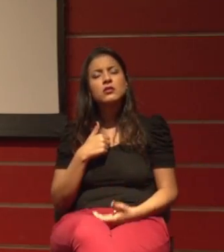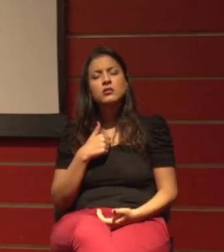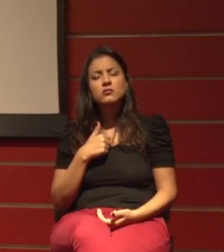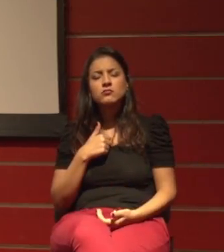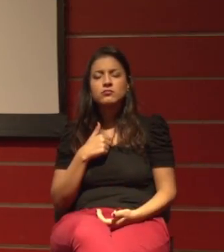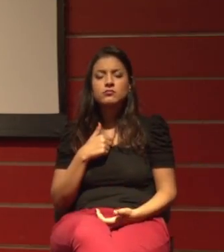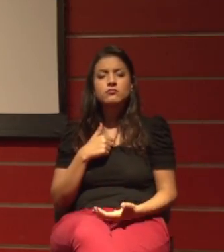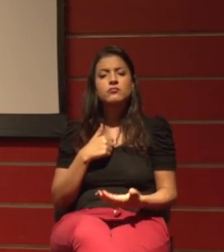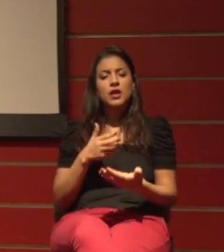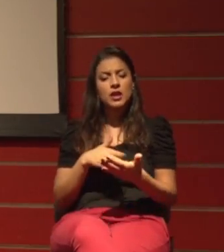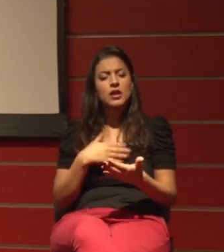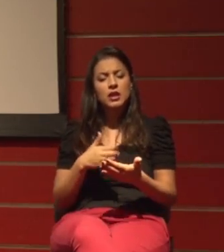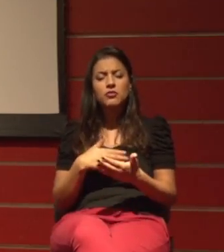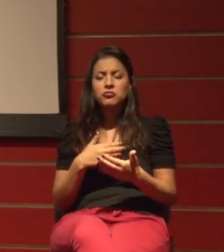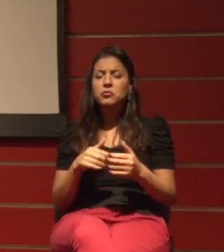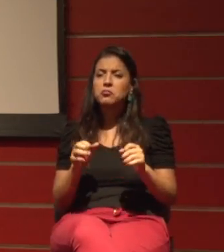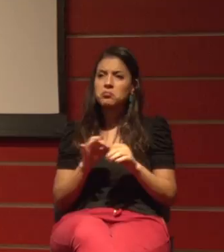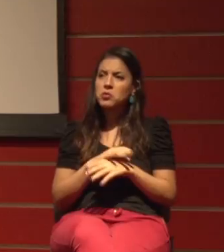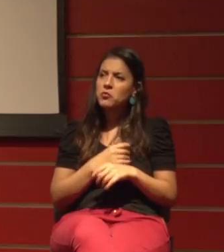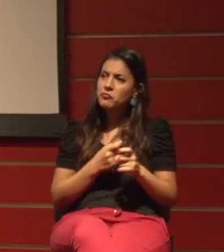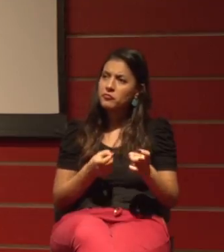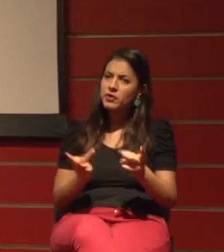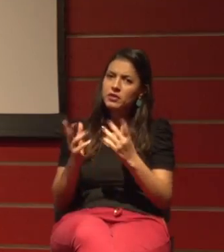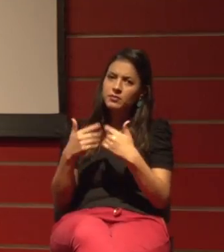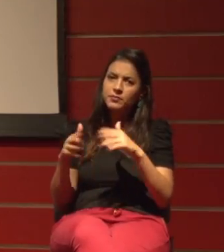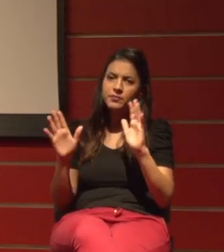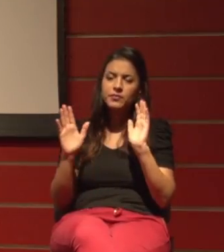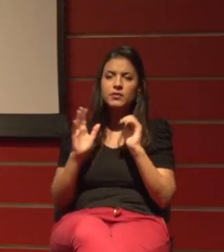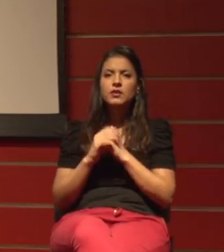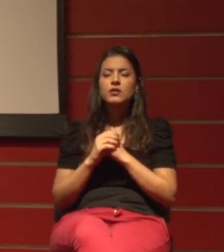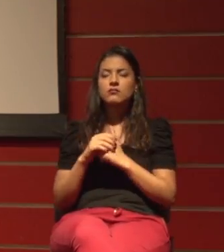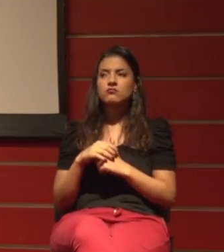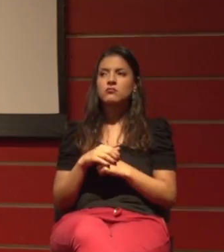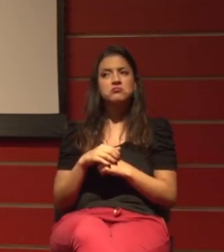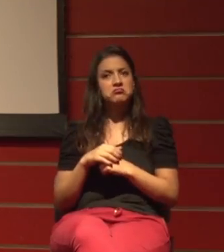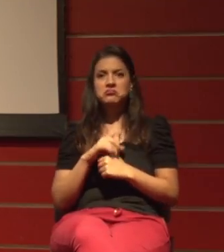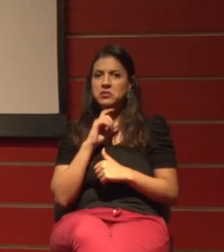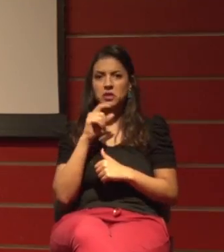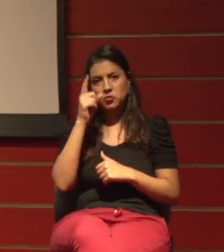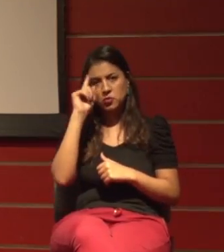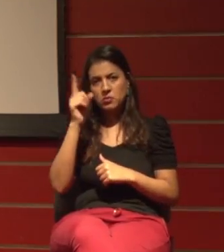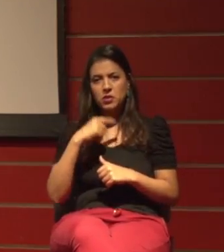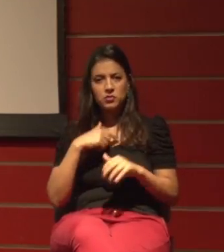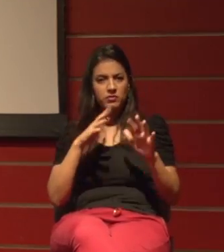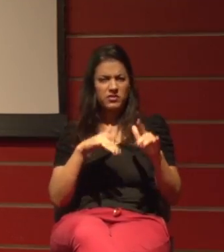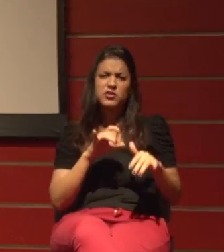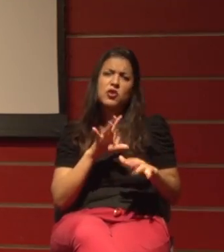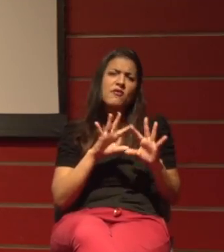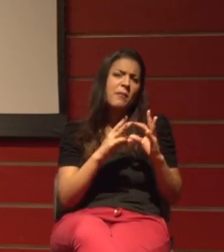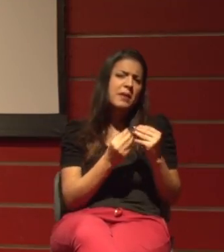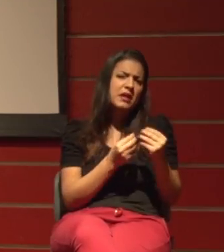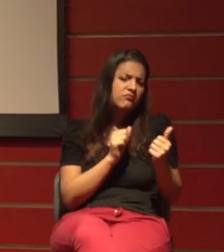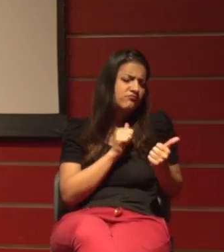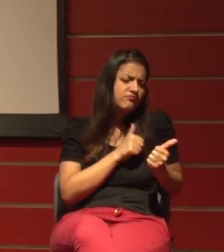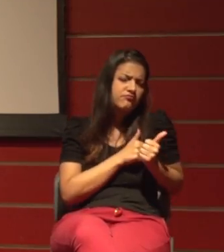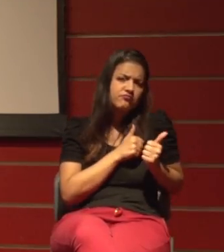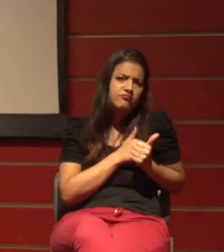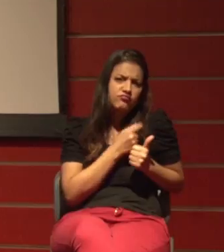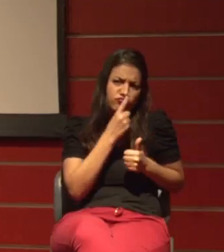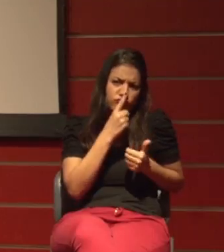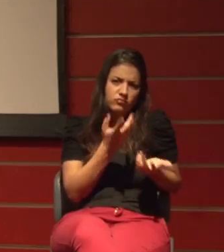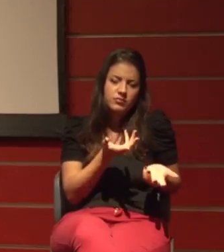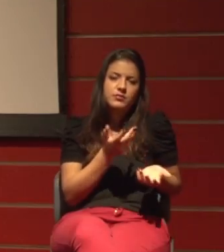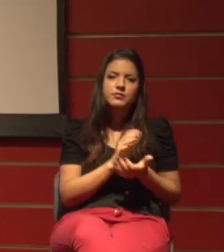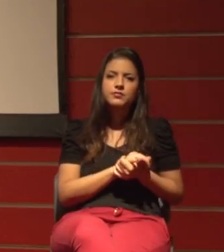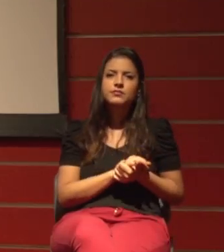depois que o livro foi lançado porque assim eu escrevi ninguém sabia que eu tava escrevendo a não ser a família mais próxima né ninguém sabia da da minha história